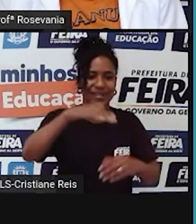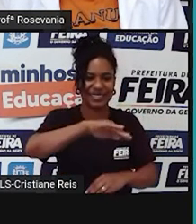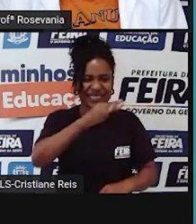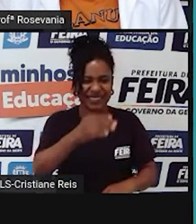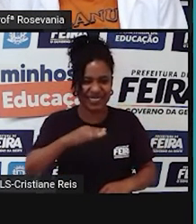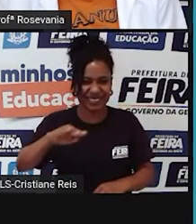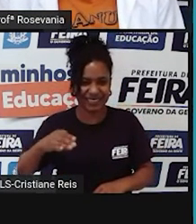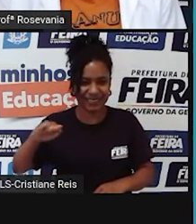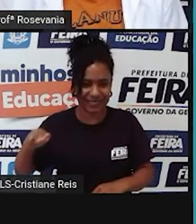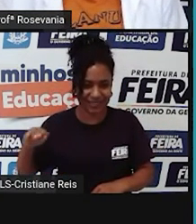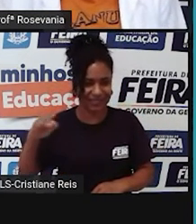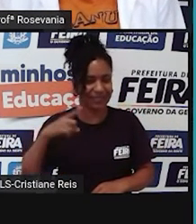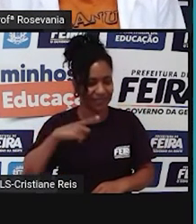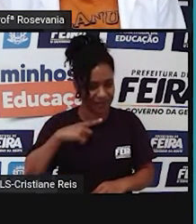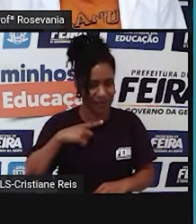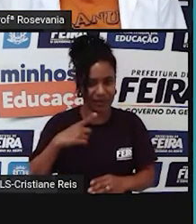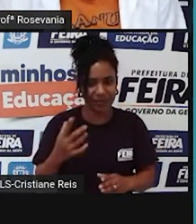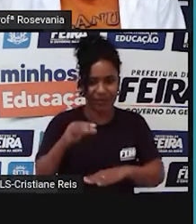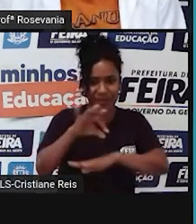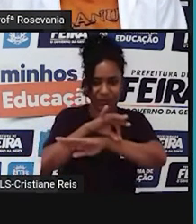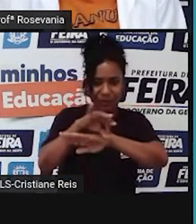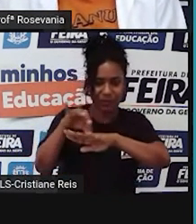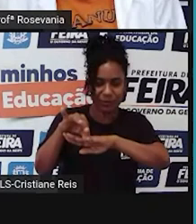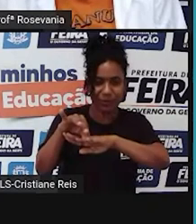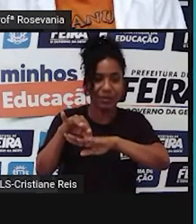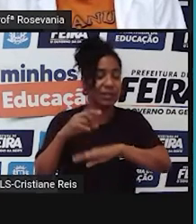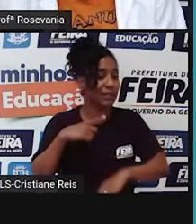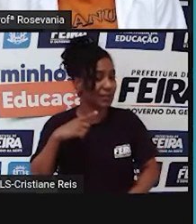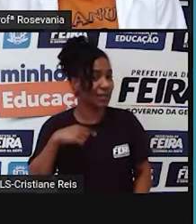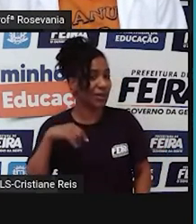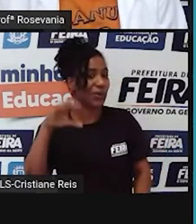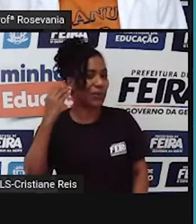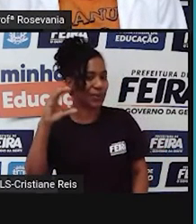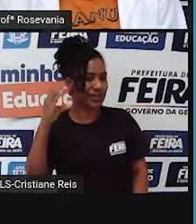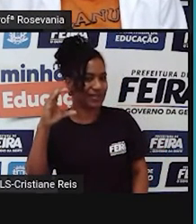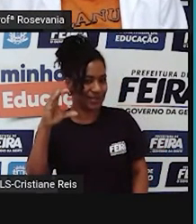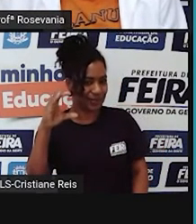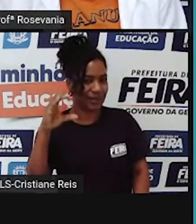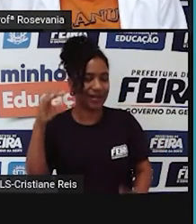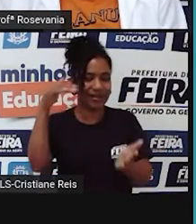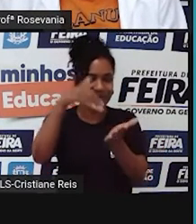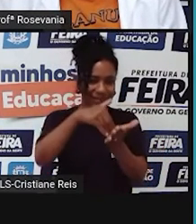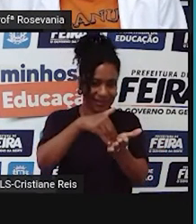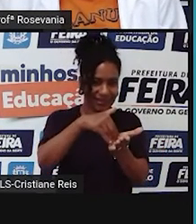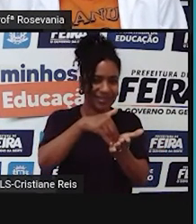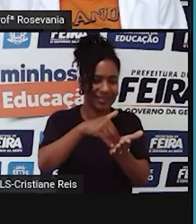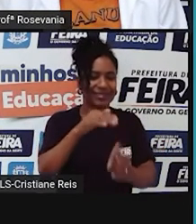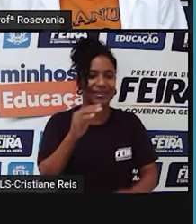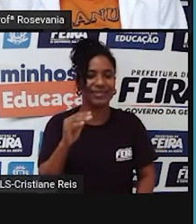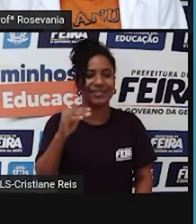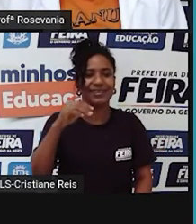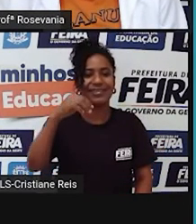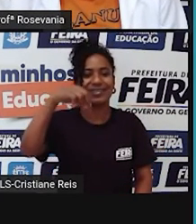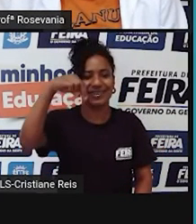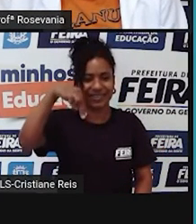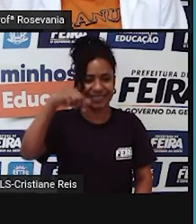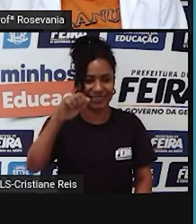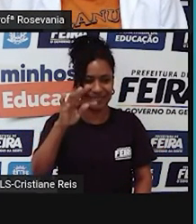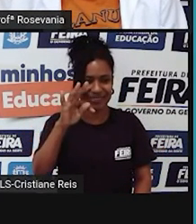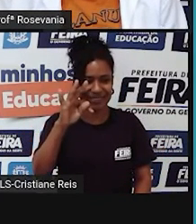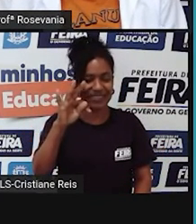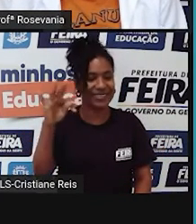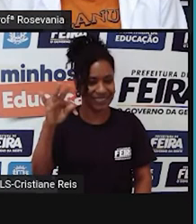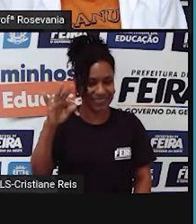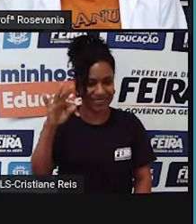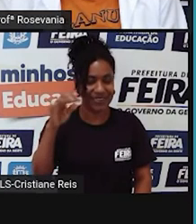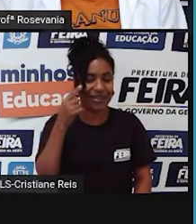chegar. Mas eu vou entender, né, de Curitiba a Natal em linha reta, nessa escala aqui, que teoricamente tem